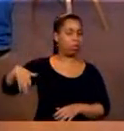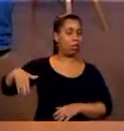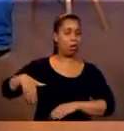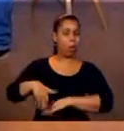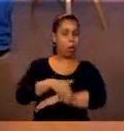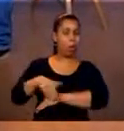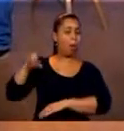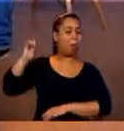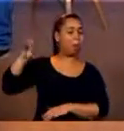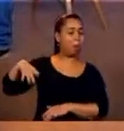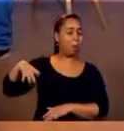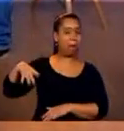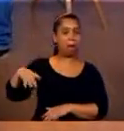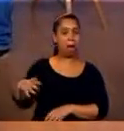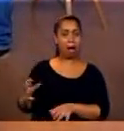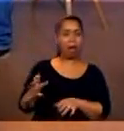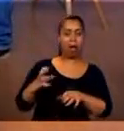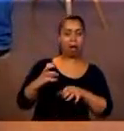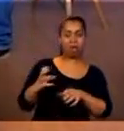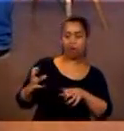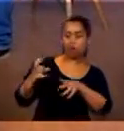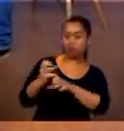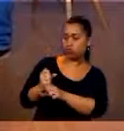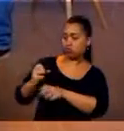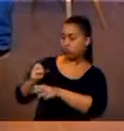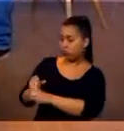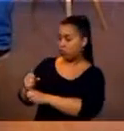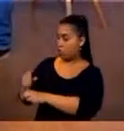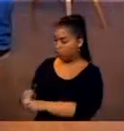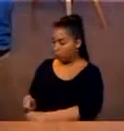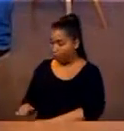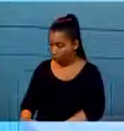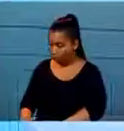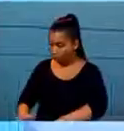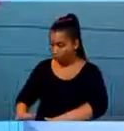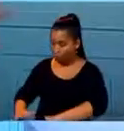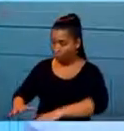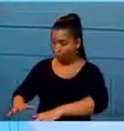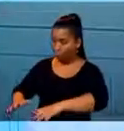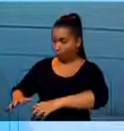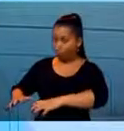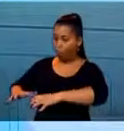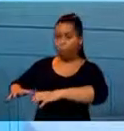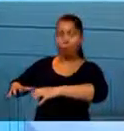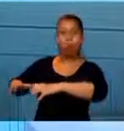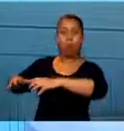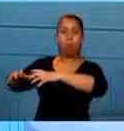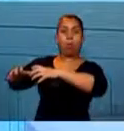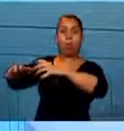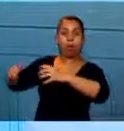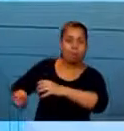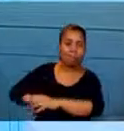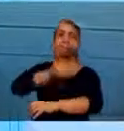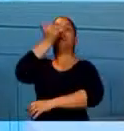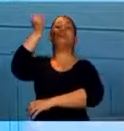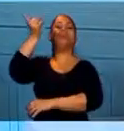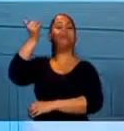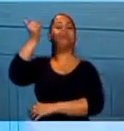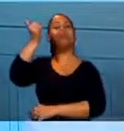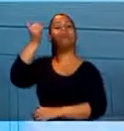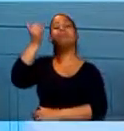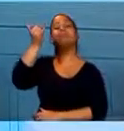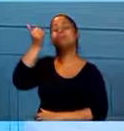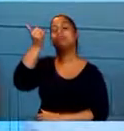se somar a muitos outros, a tantos outros, que vai me prejudicar